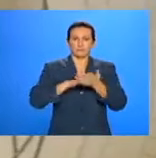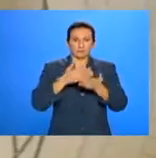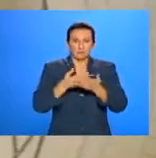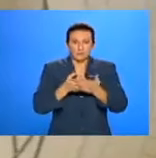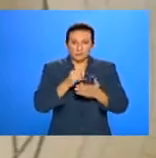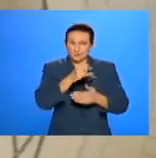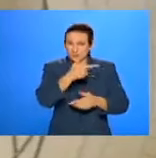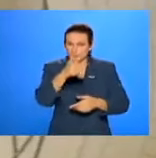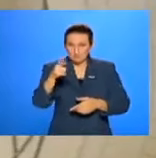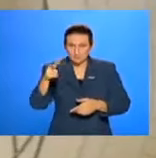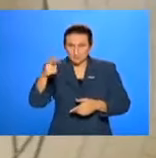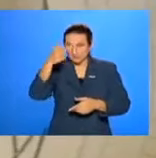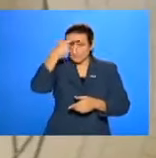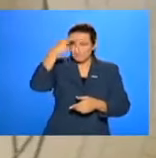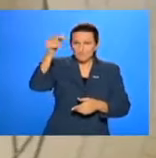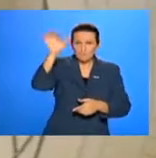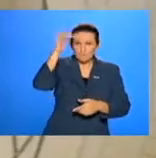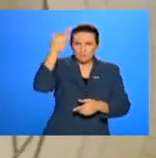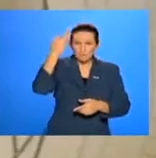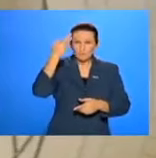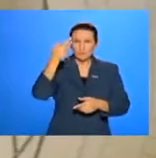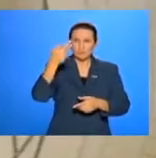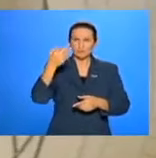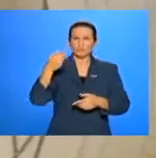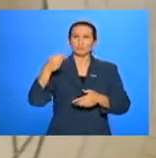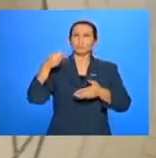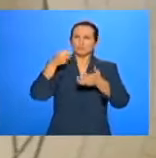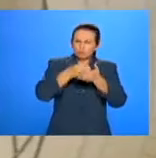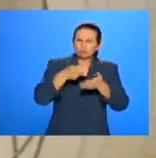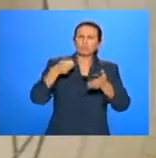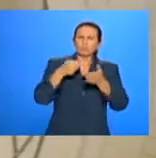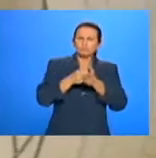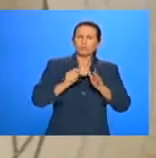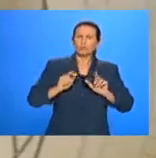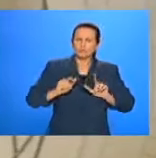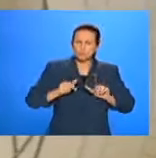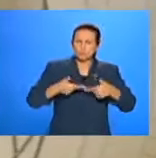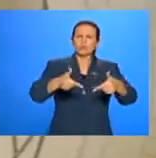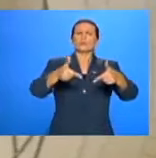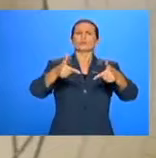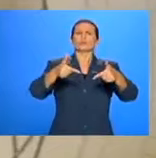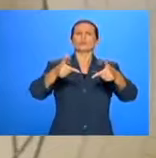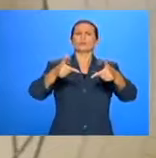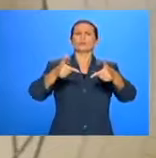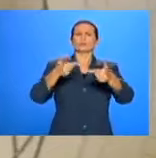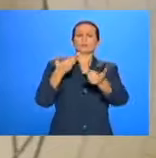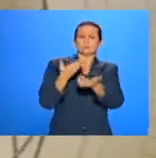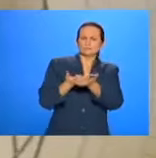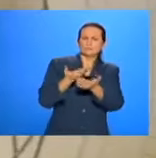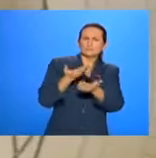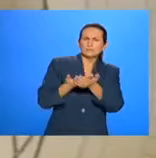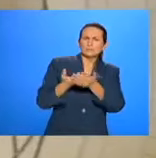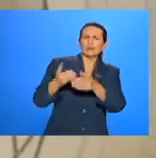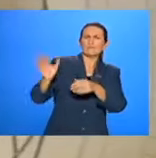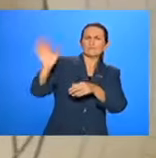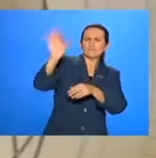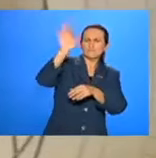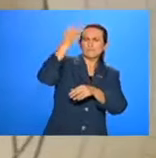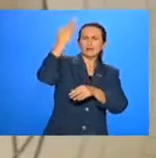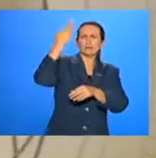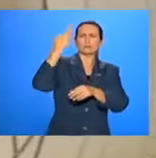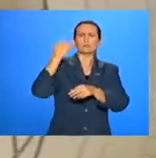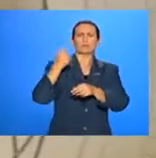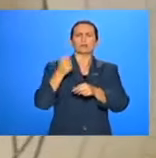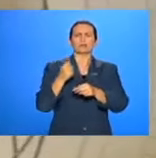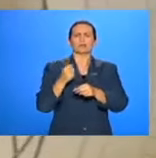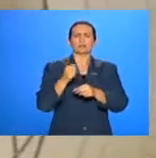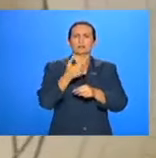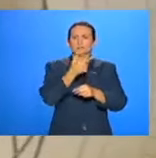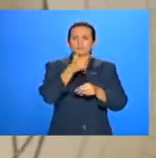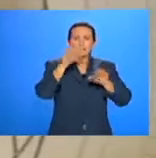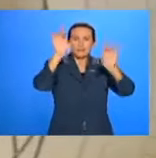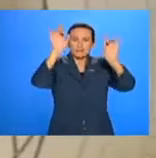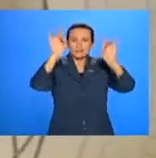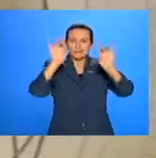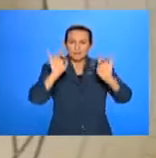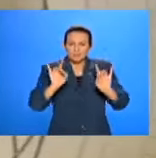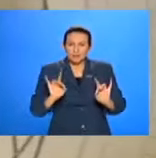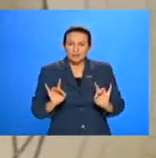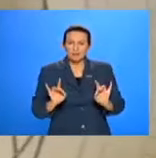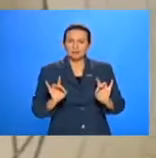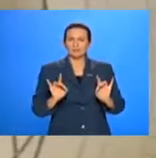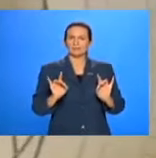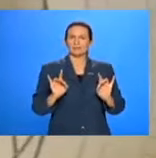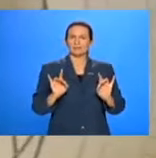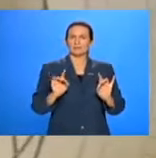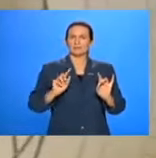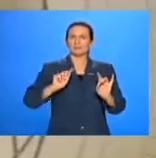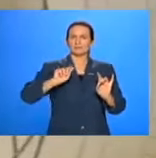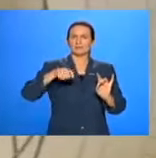que ir à luta. Ele tem que fazer. Se ele não tem uma especialização na área da Libras, também